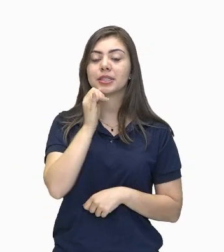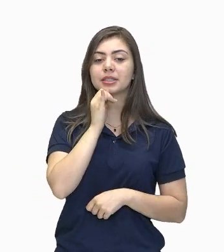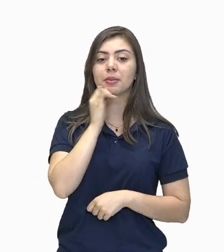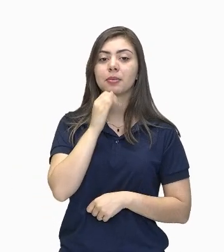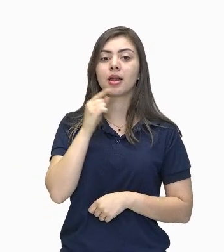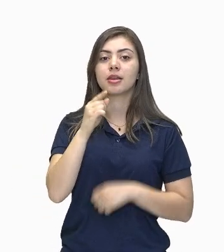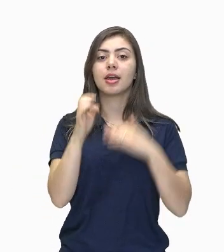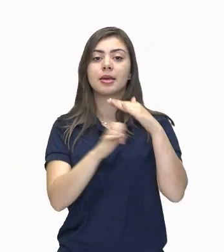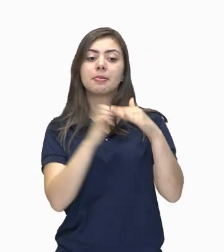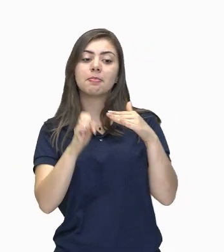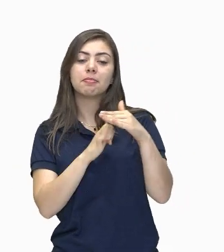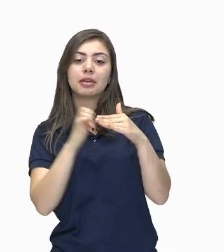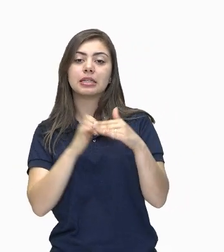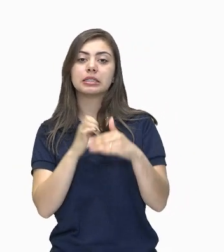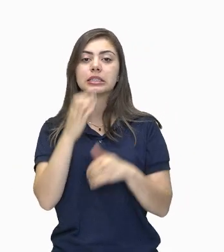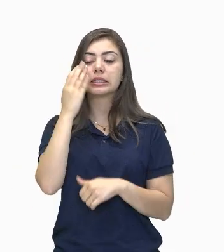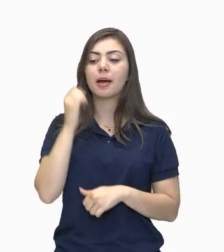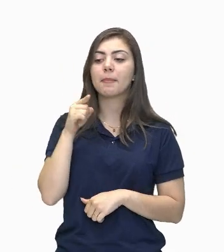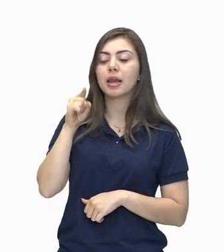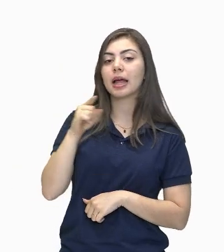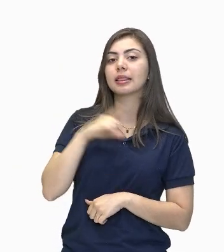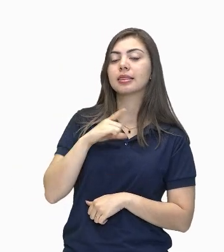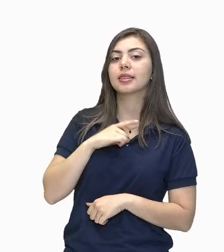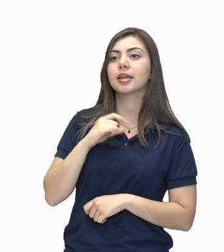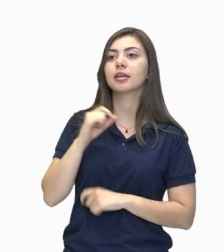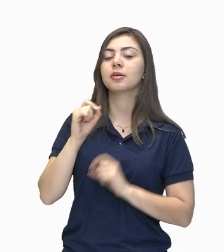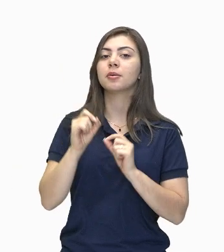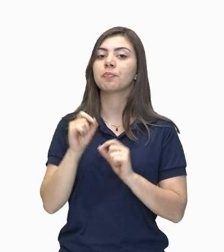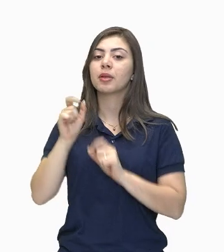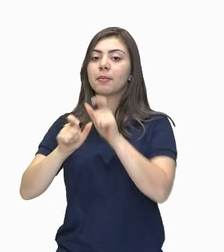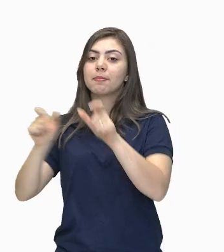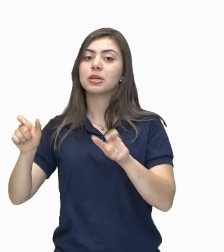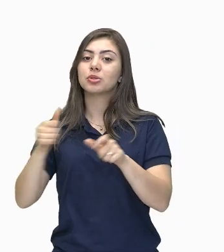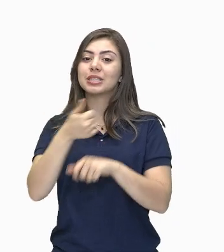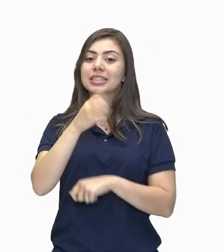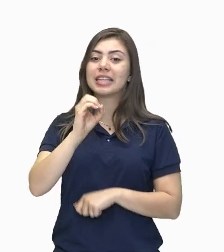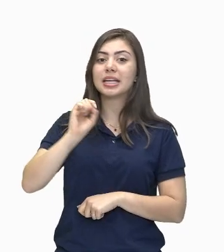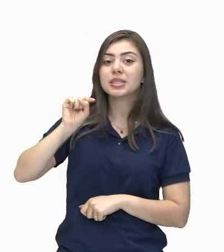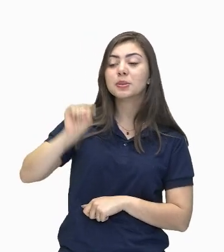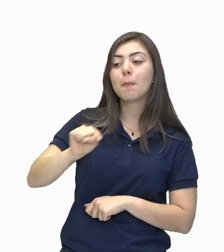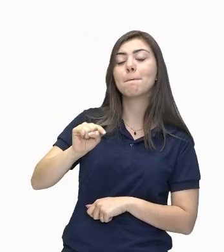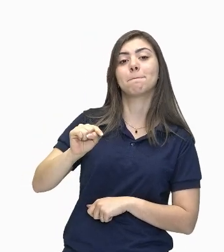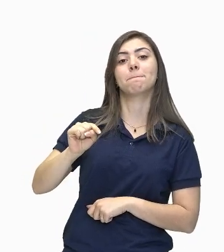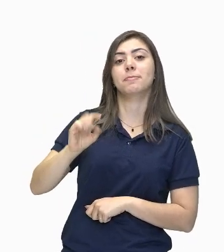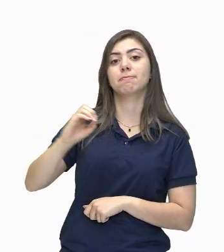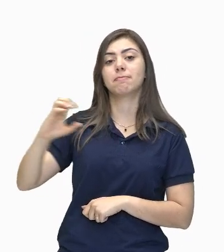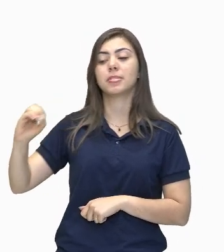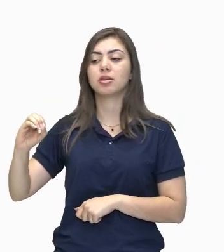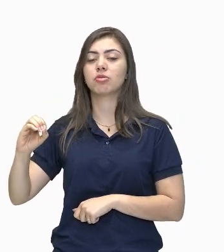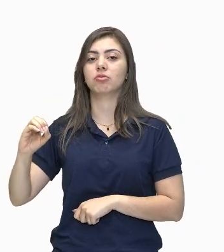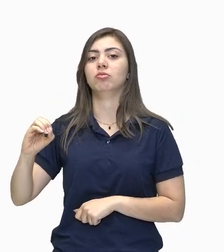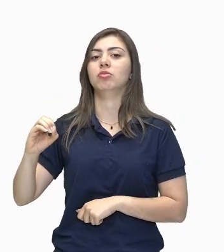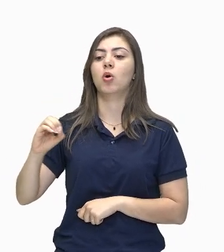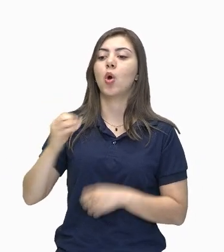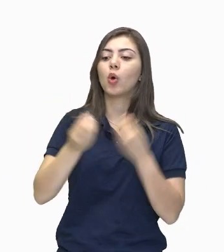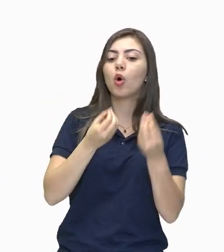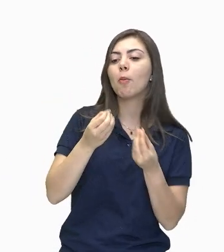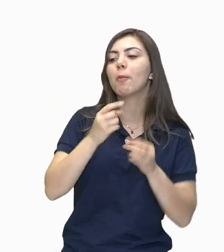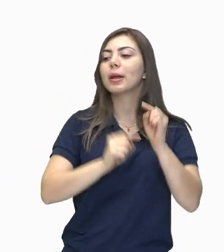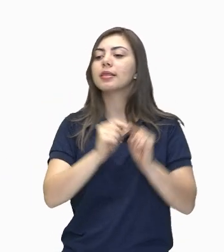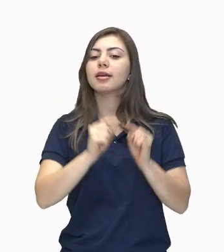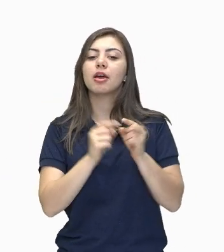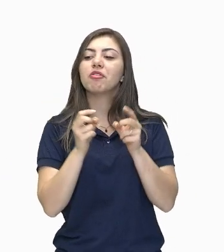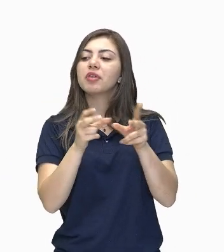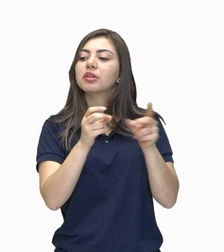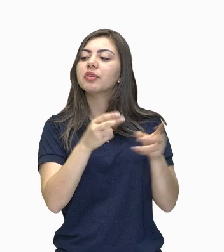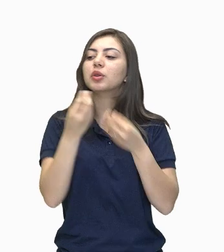quer saber a opinião dos seus 10 mil clientes sobre um novo produto. Em vez de perguntar para todos eles, todos